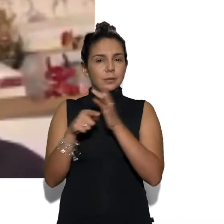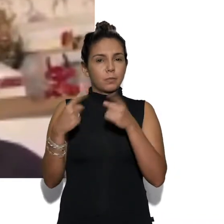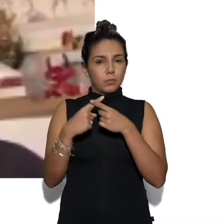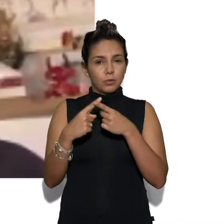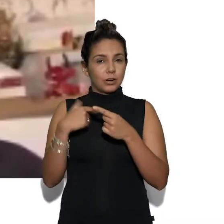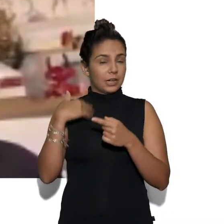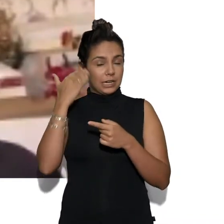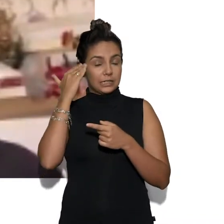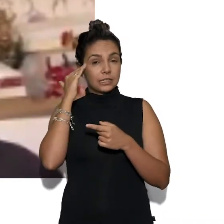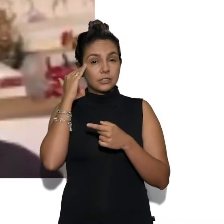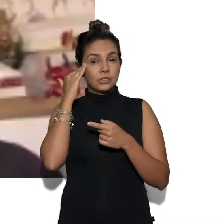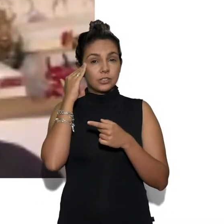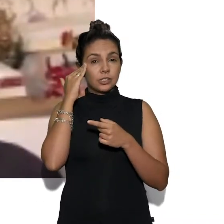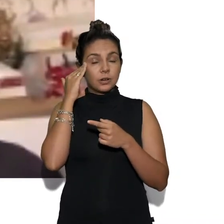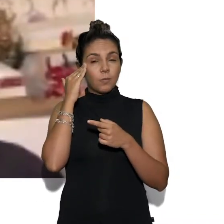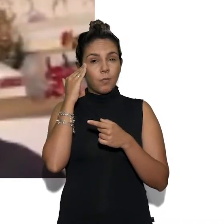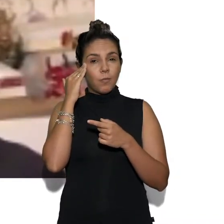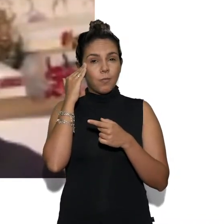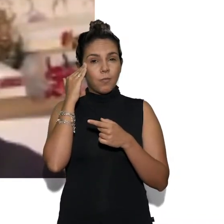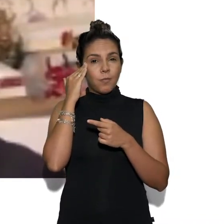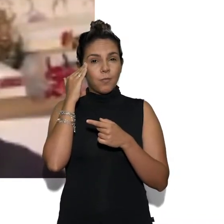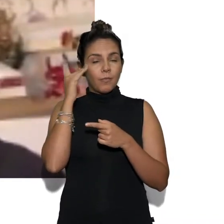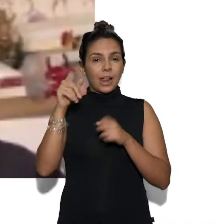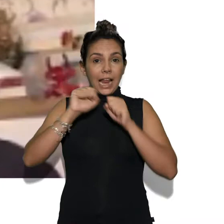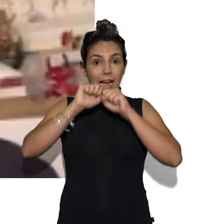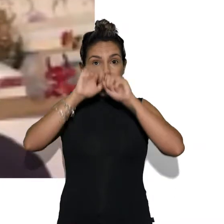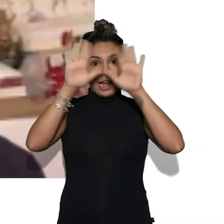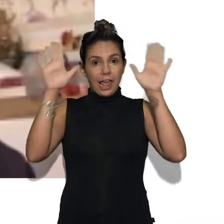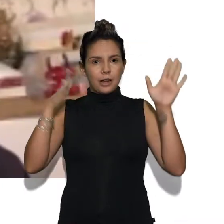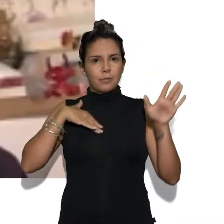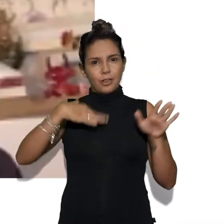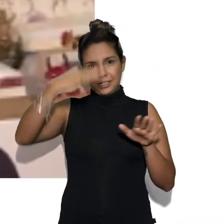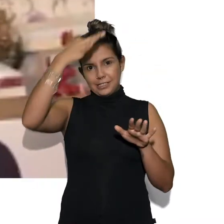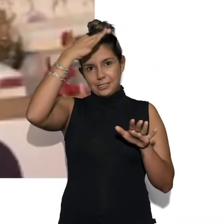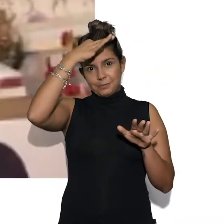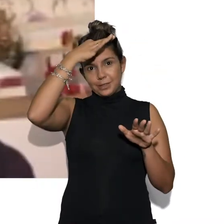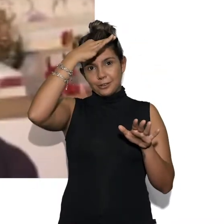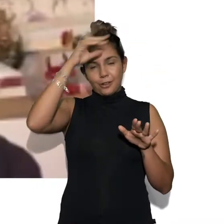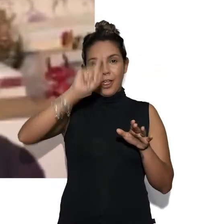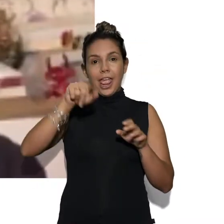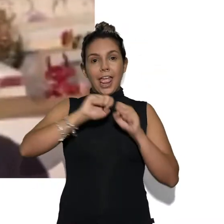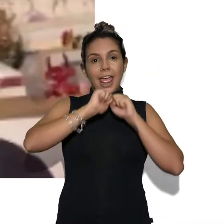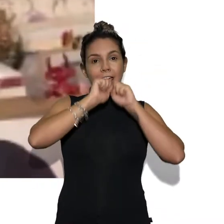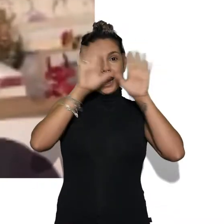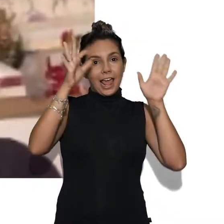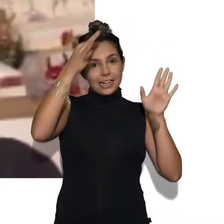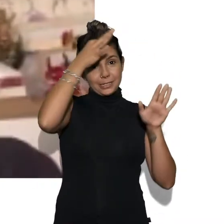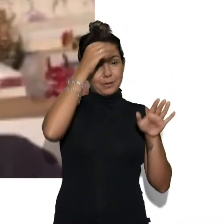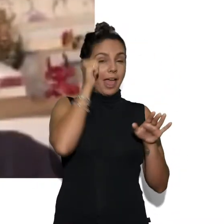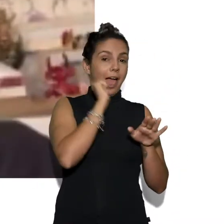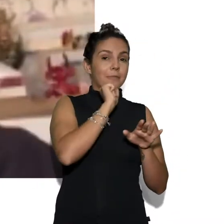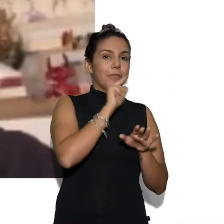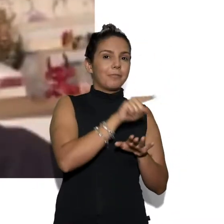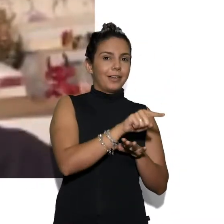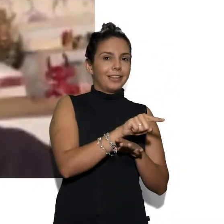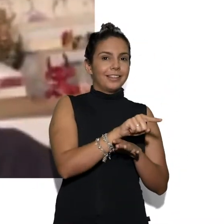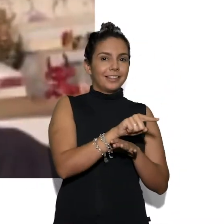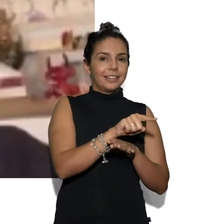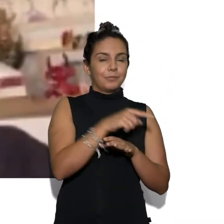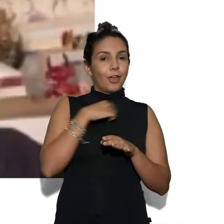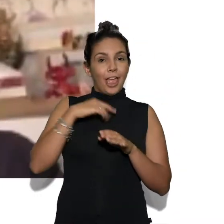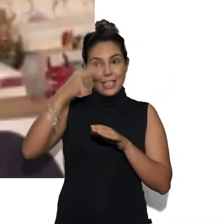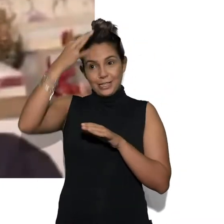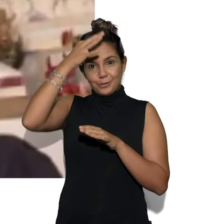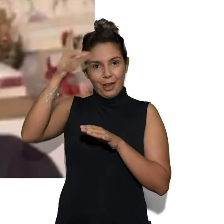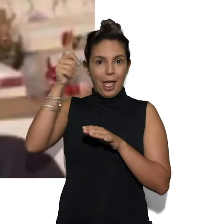eu entendi que aquilo que era muito claro no meu espírito nem sempre era muito claro no espírito da minha mãe. E eu